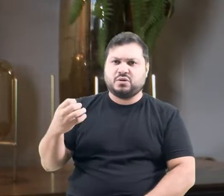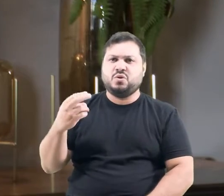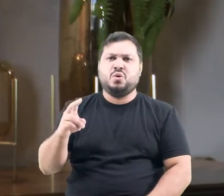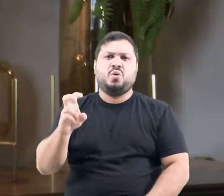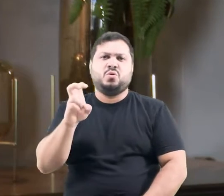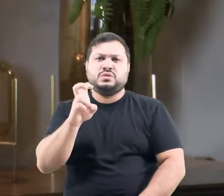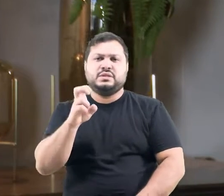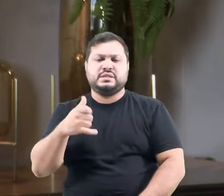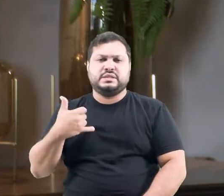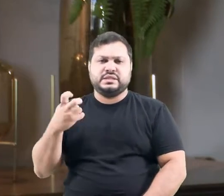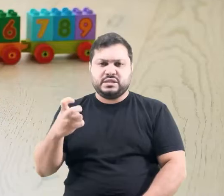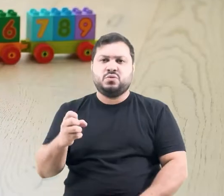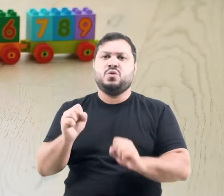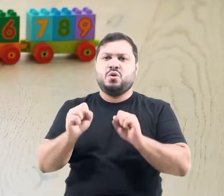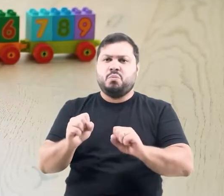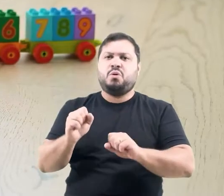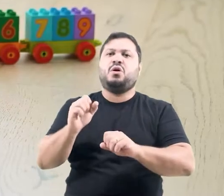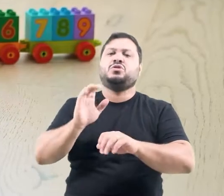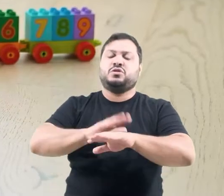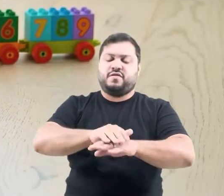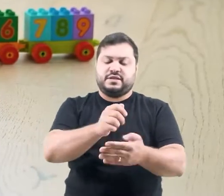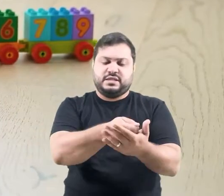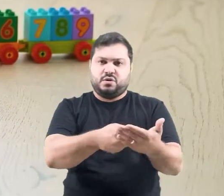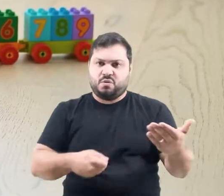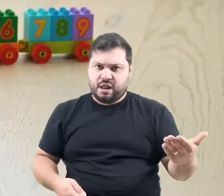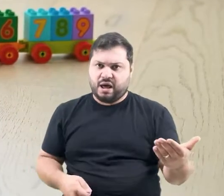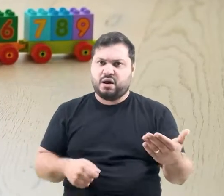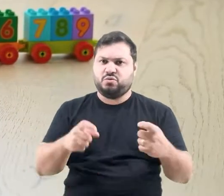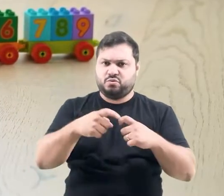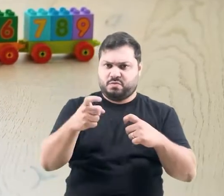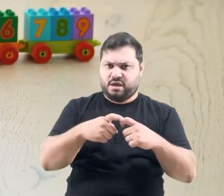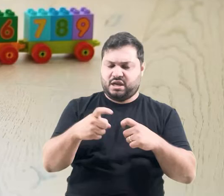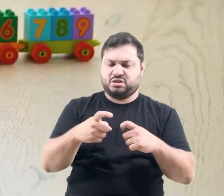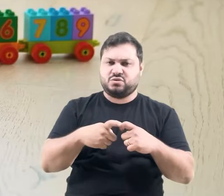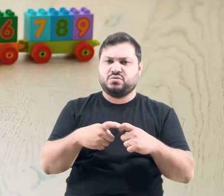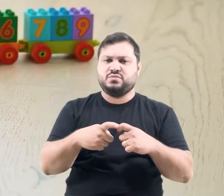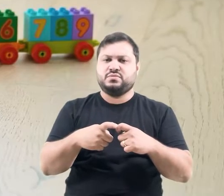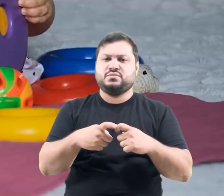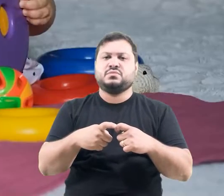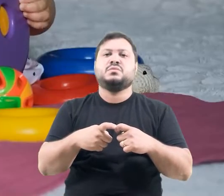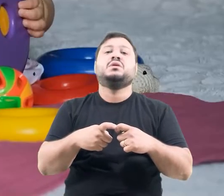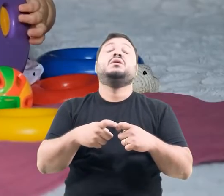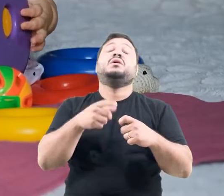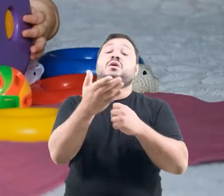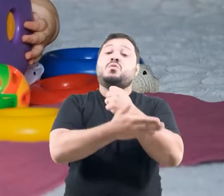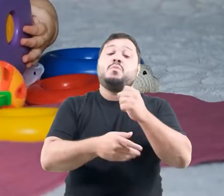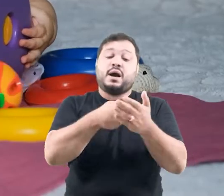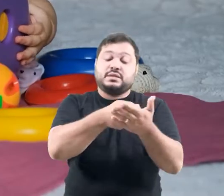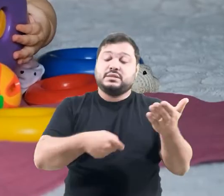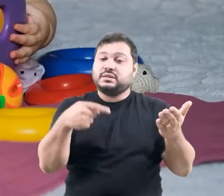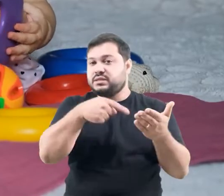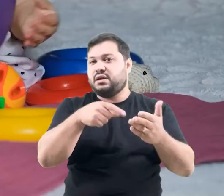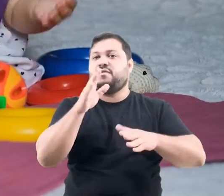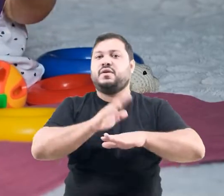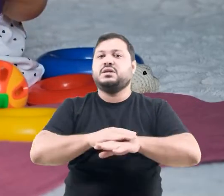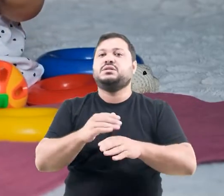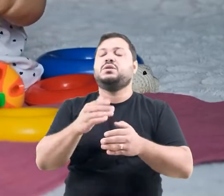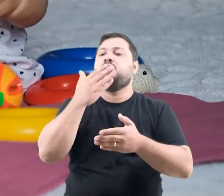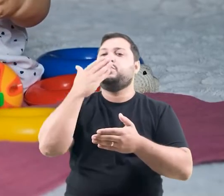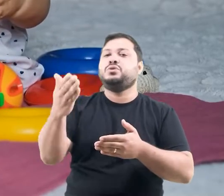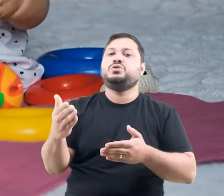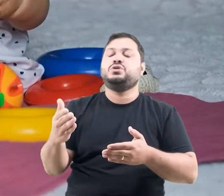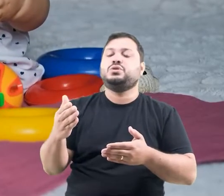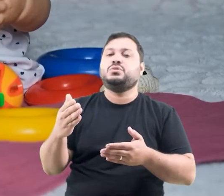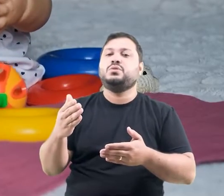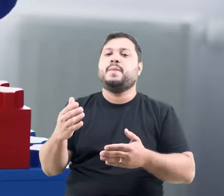4 ou de 5 anos, pode ser produzido um laudo médico, né, um relatório, e com base nesse documento fazer o